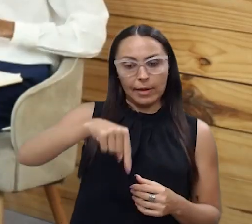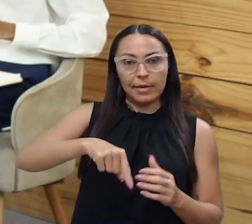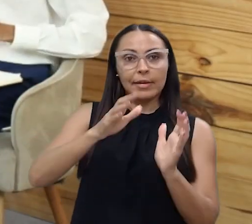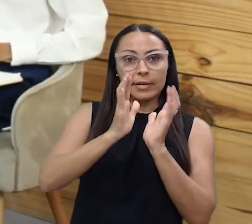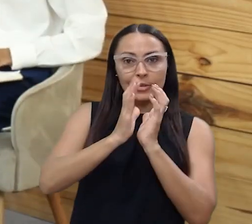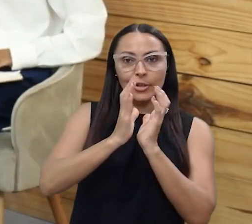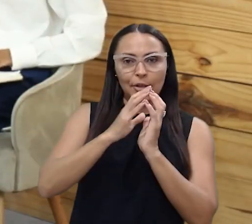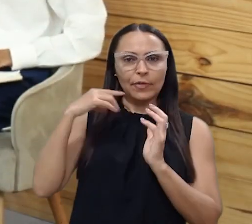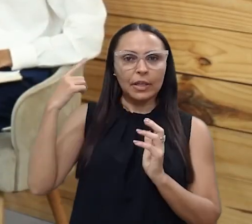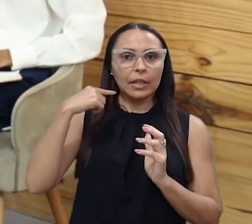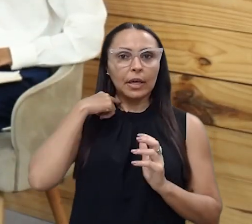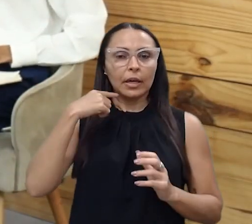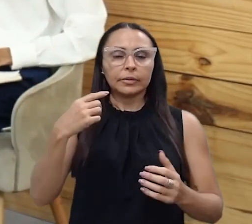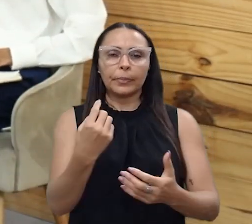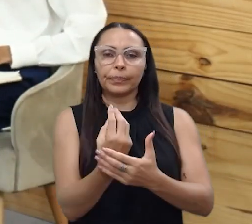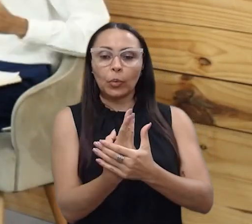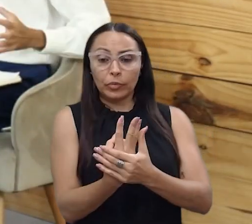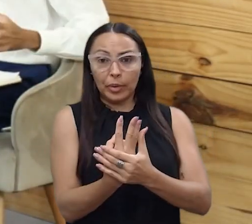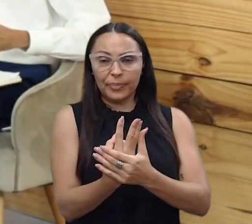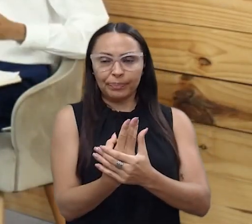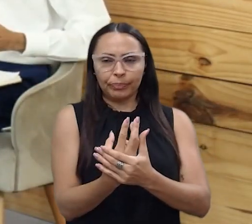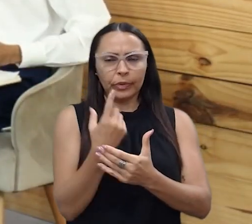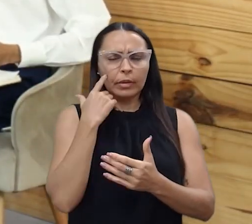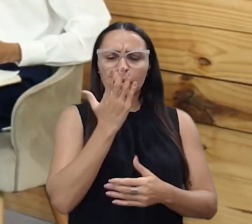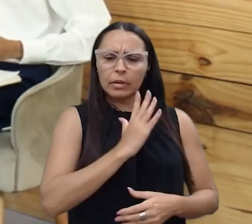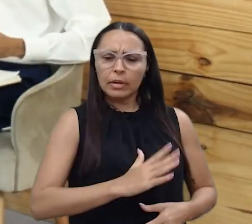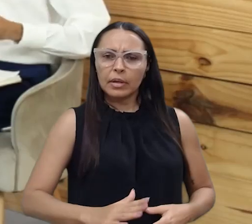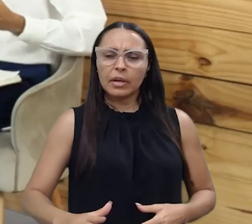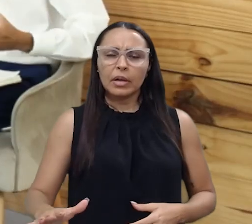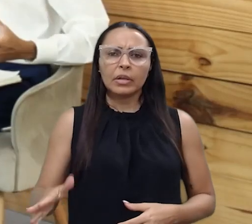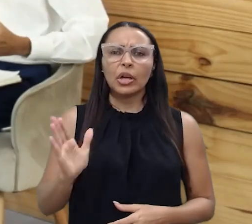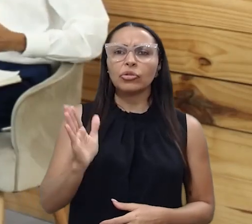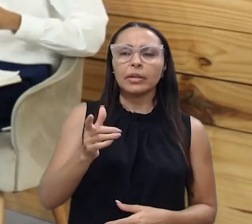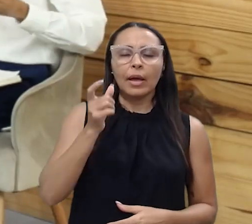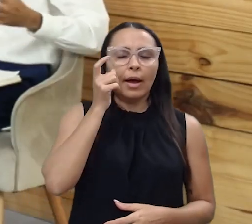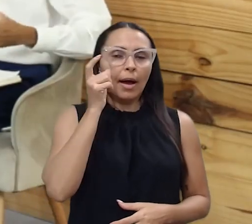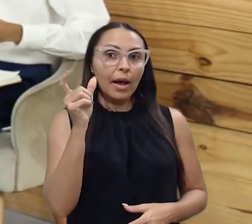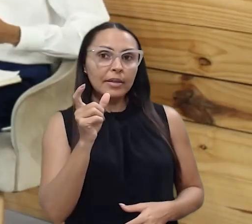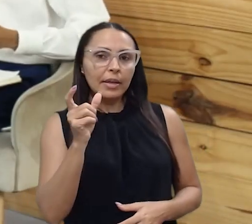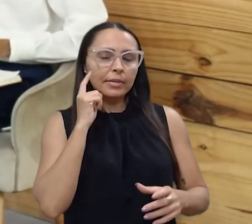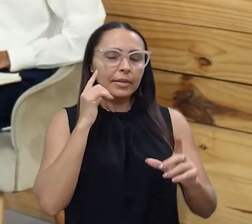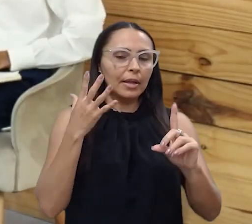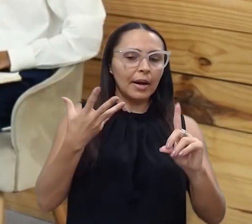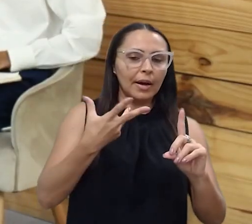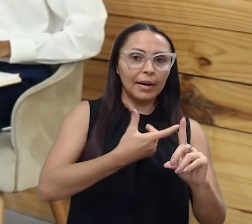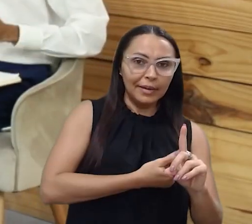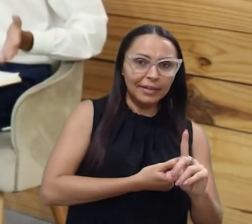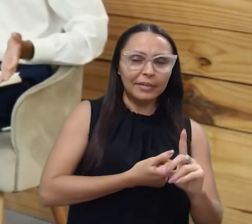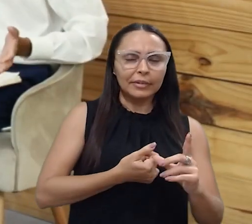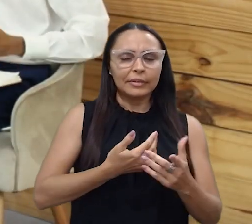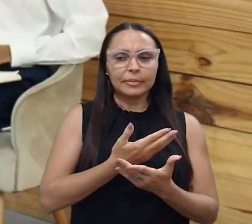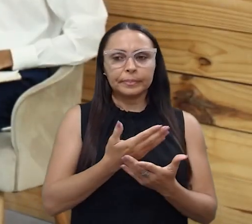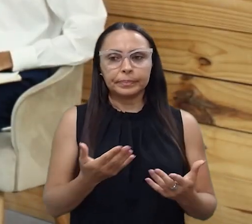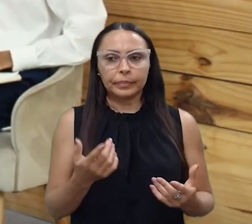Recife, pela UFPE, e desde criança ele já tinha aptidão e interesse pela arte, pelo designer,